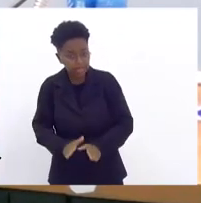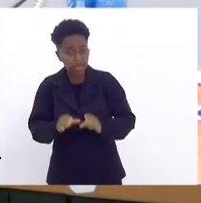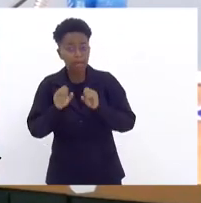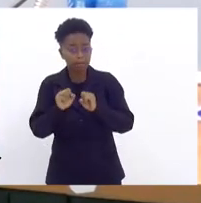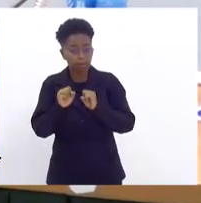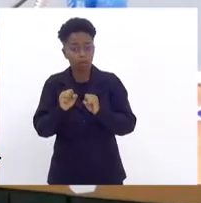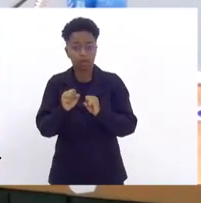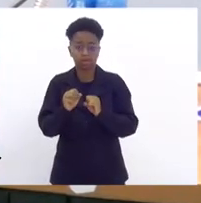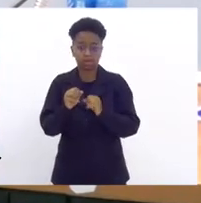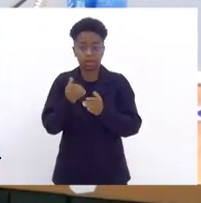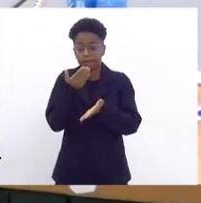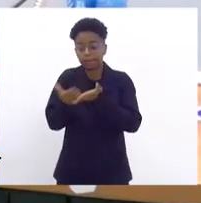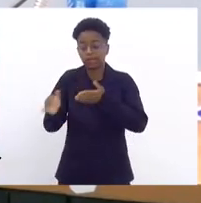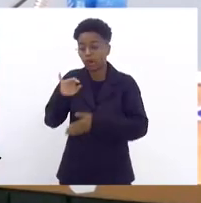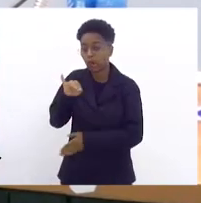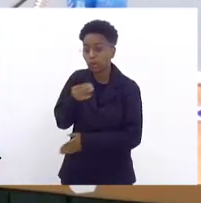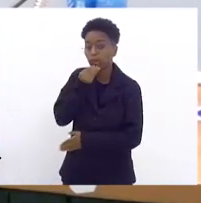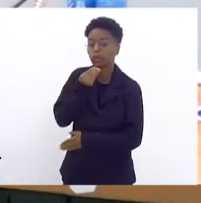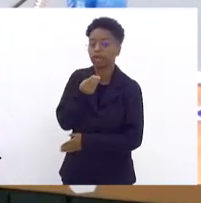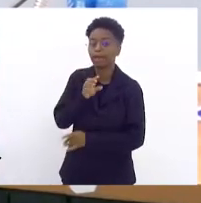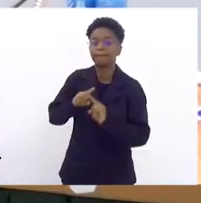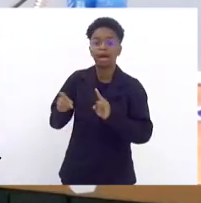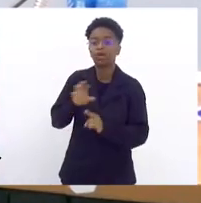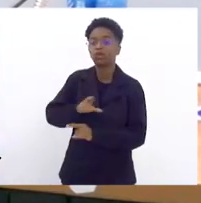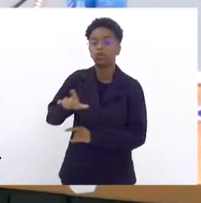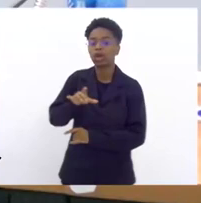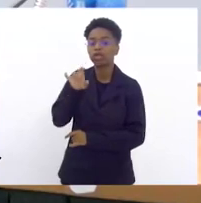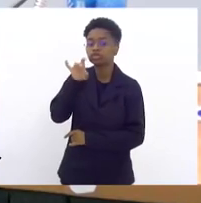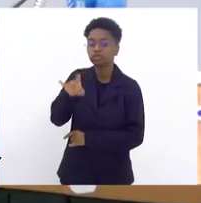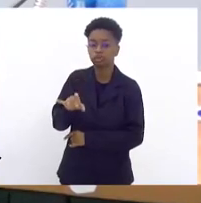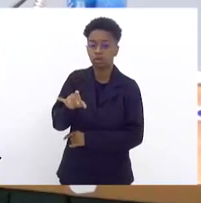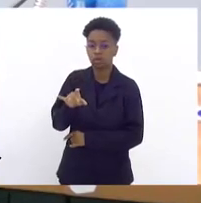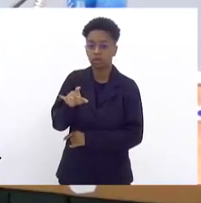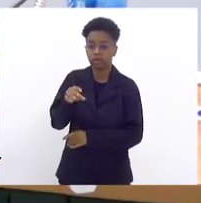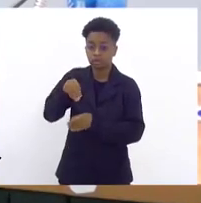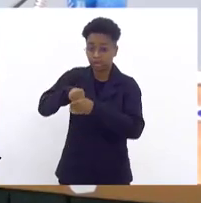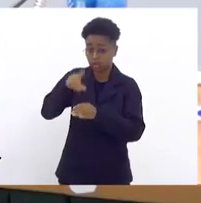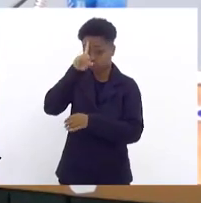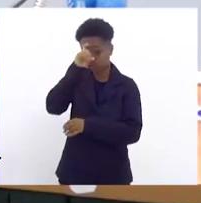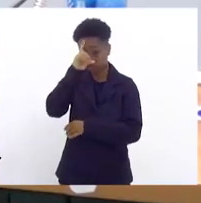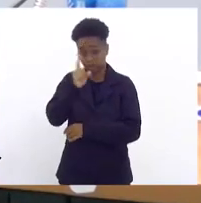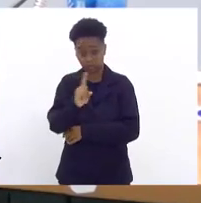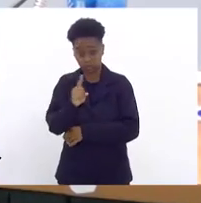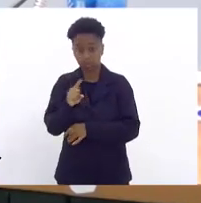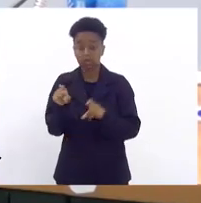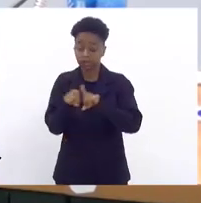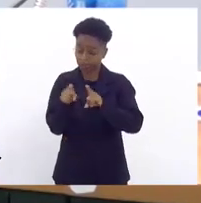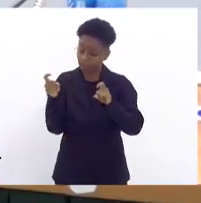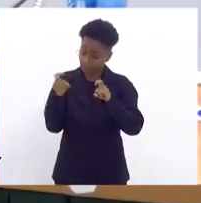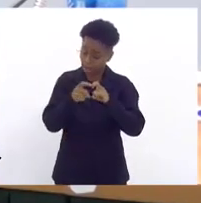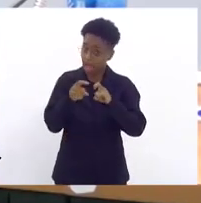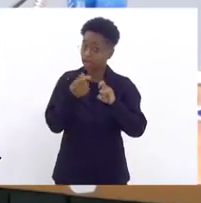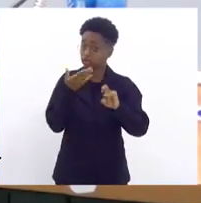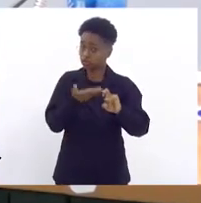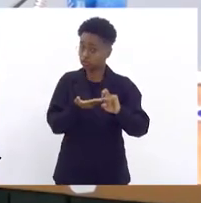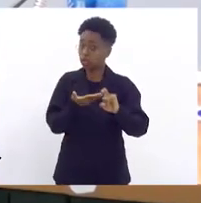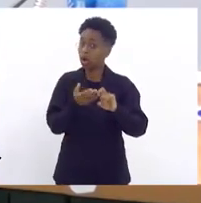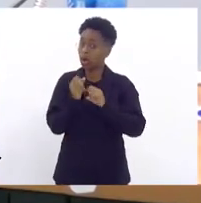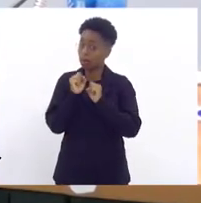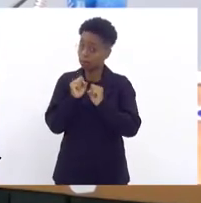a perda de uma chance e não só o nosocômio né que é o hospital o médico ser